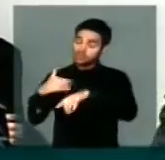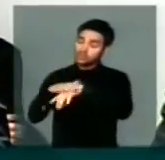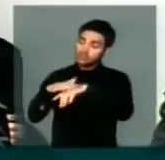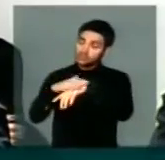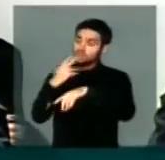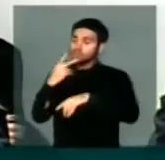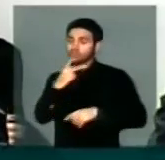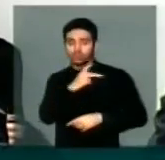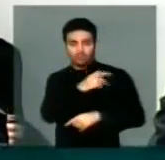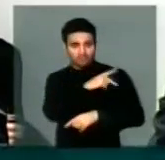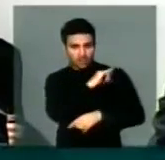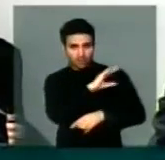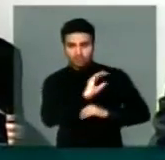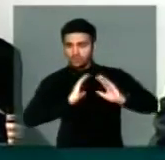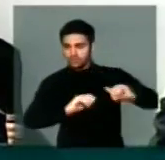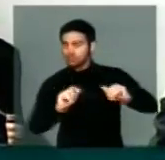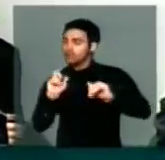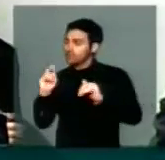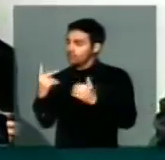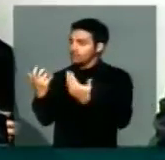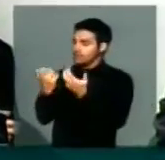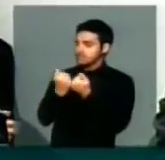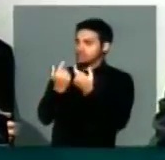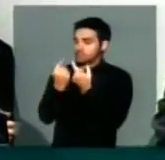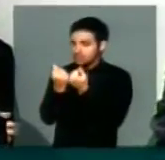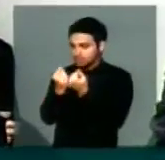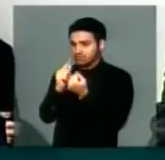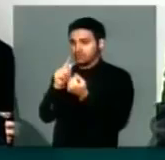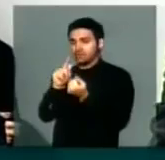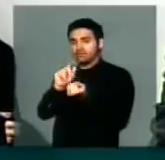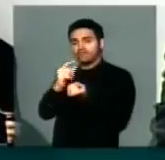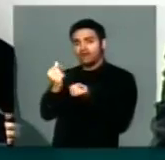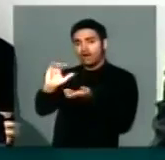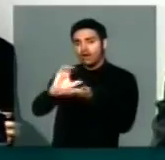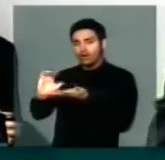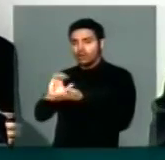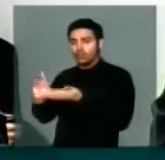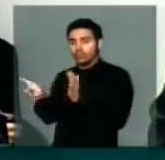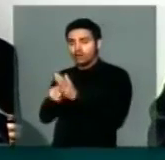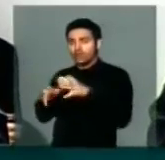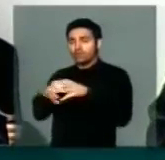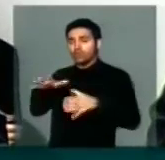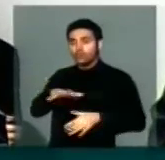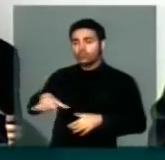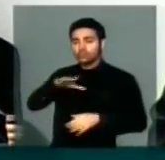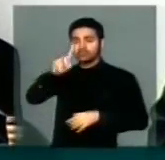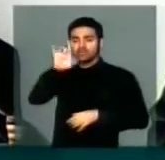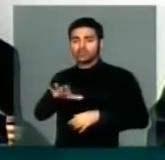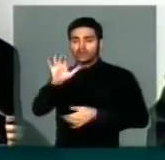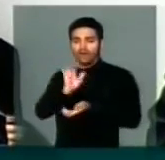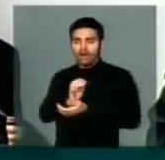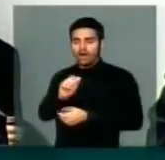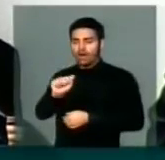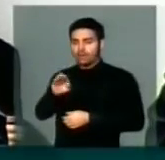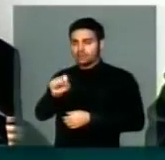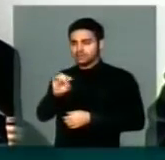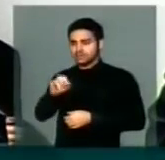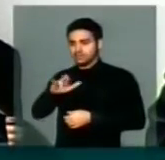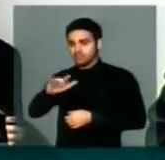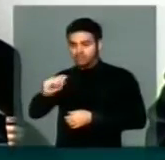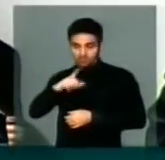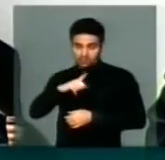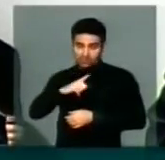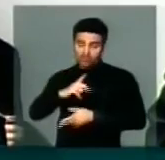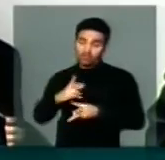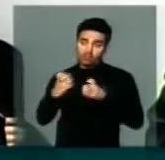Paulo Roberto Costa e queria receber valores da Andrade Gutierrez referente à diretoria de abastecimento, pois havia cobrança de valores para a